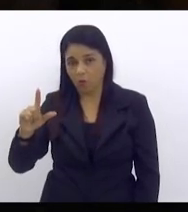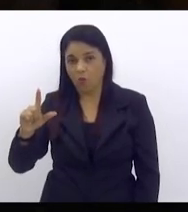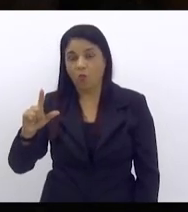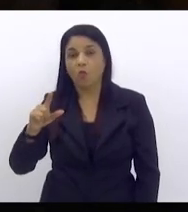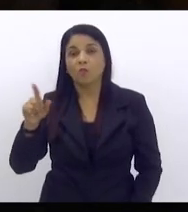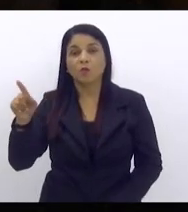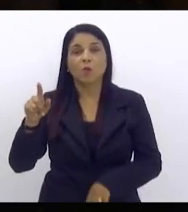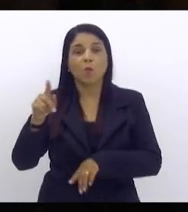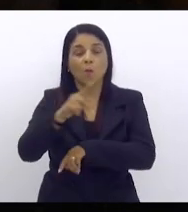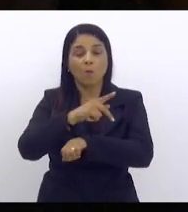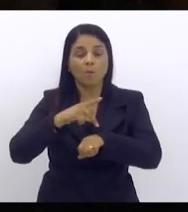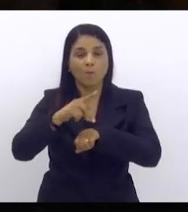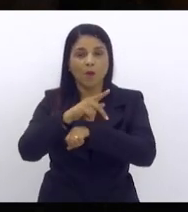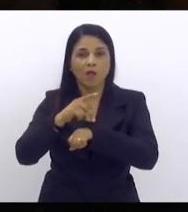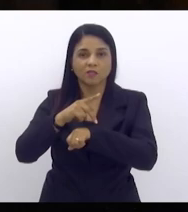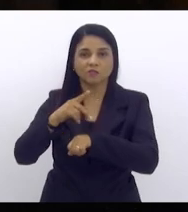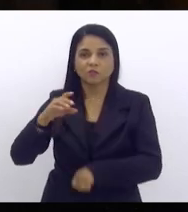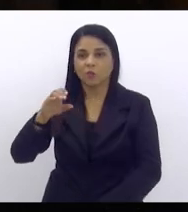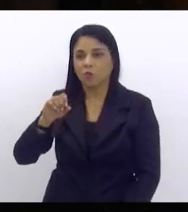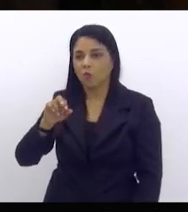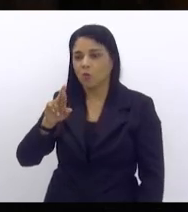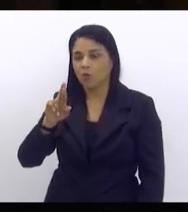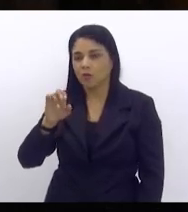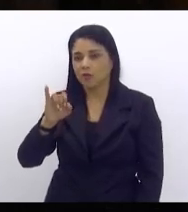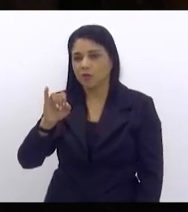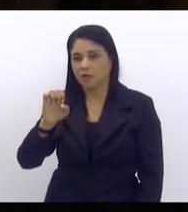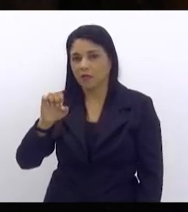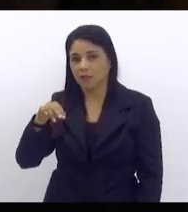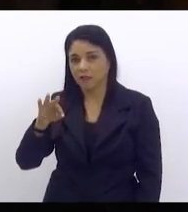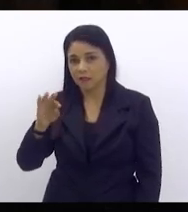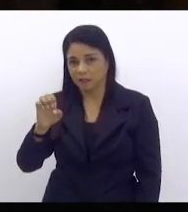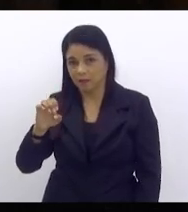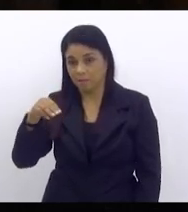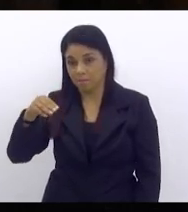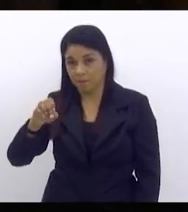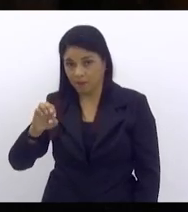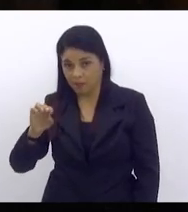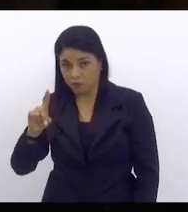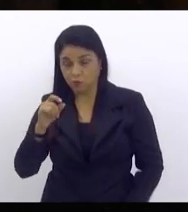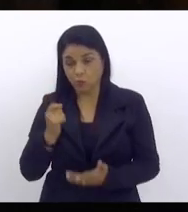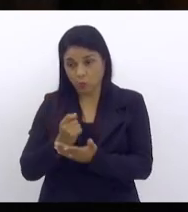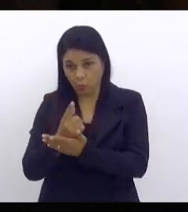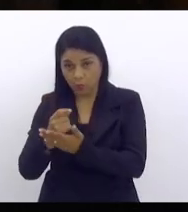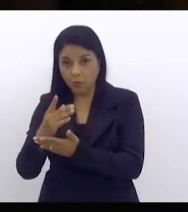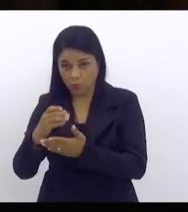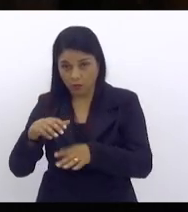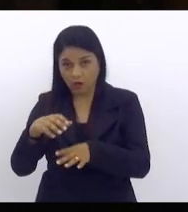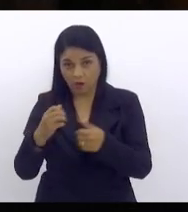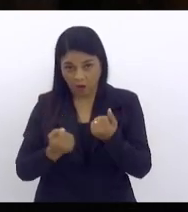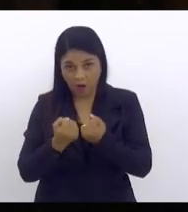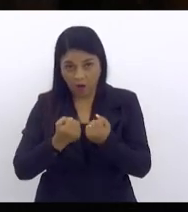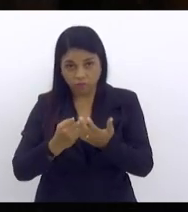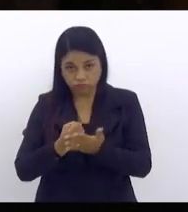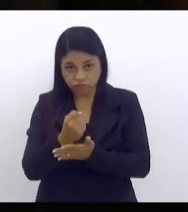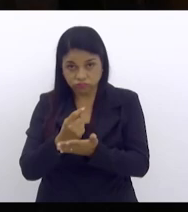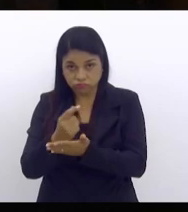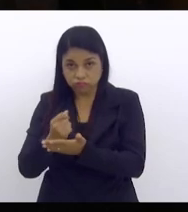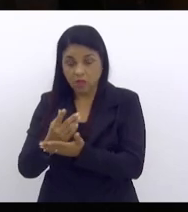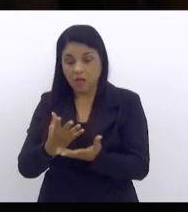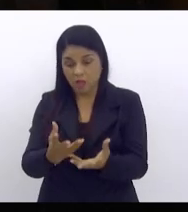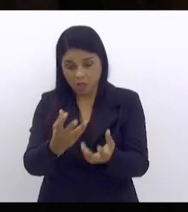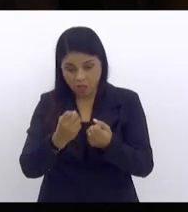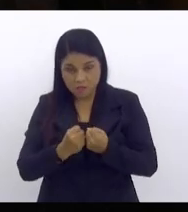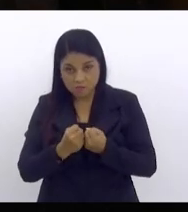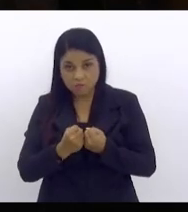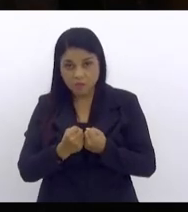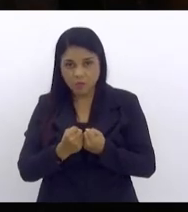Médio comprou alguns caveirões dele, ele recebeu, pegou o dinheiro, se mandou de volta para os